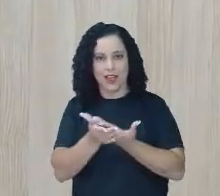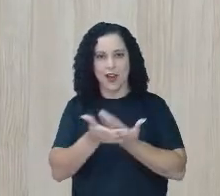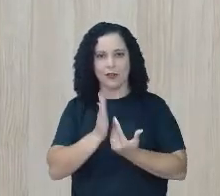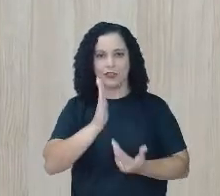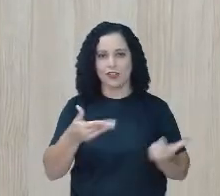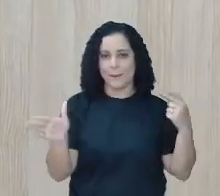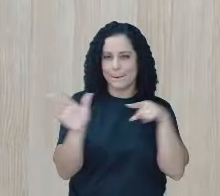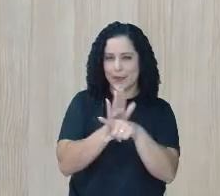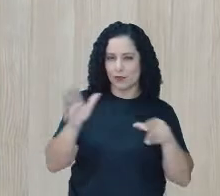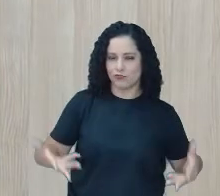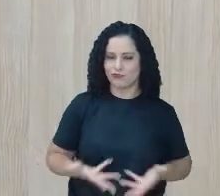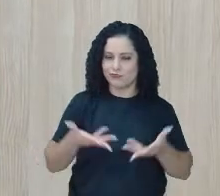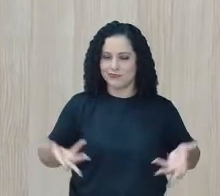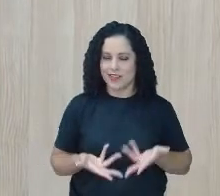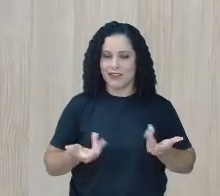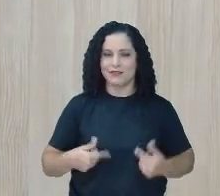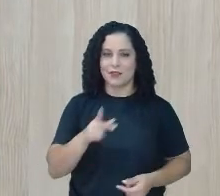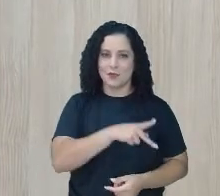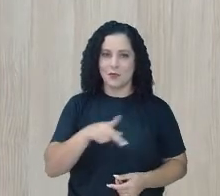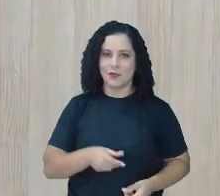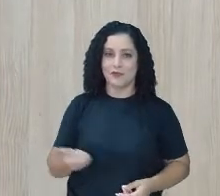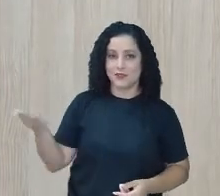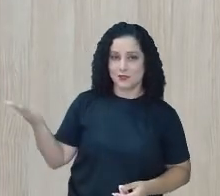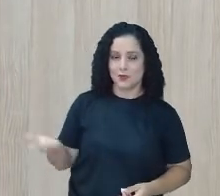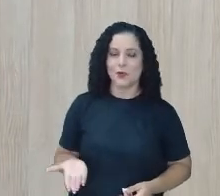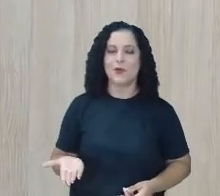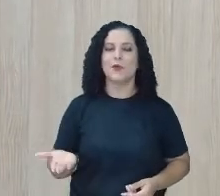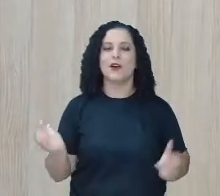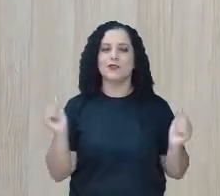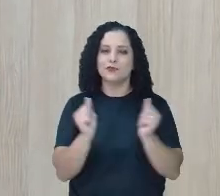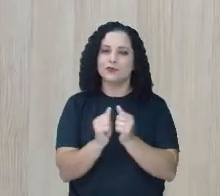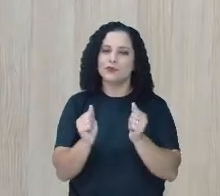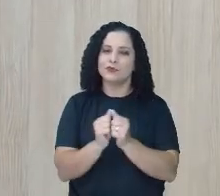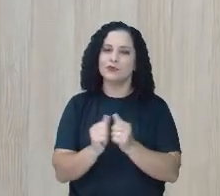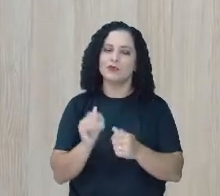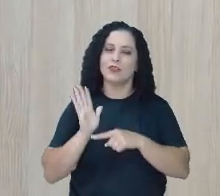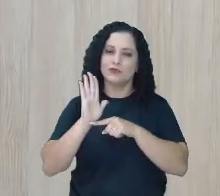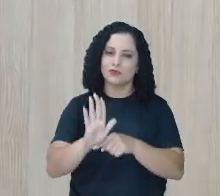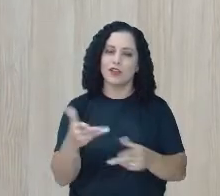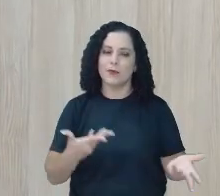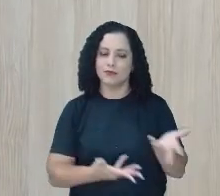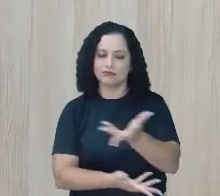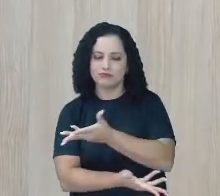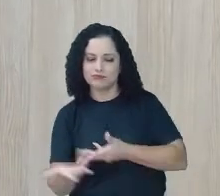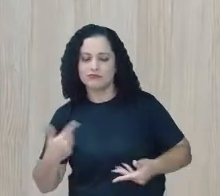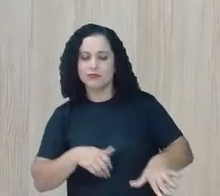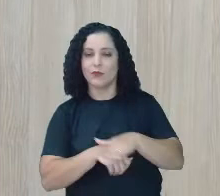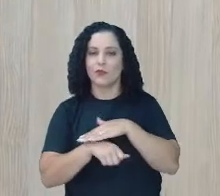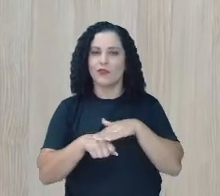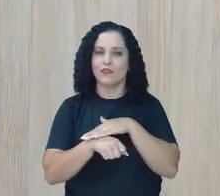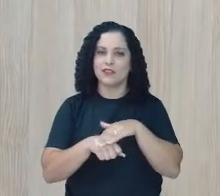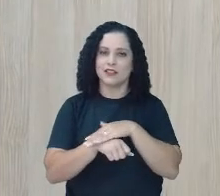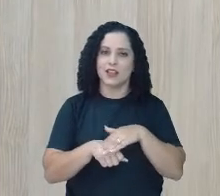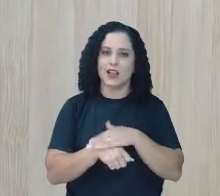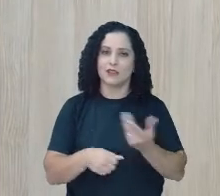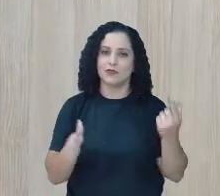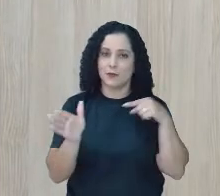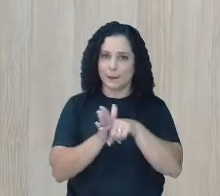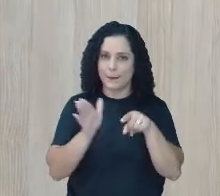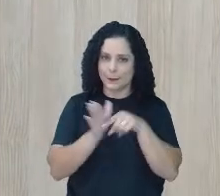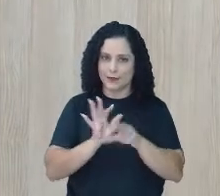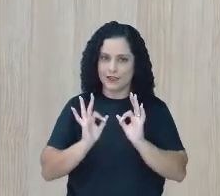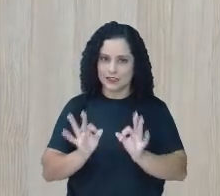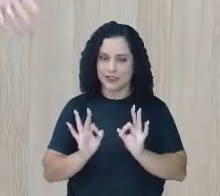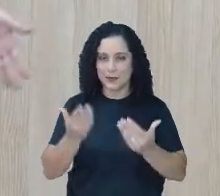as perguntas, né? E o professor Pedro, a gente está aqui para justamente comparar, né, conversar sobre essas perguntas aqui no momento da aula, tá